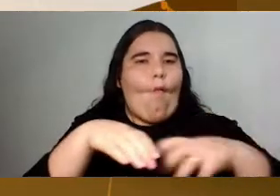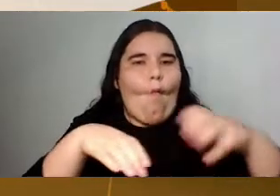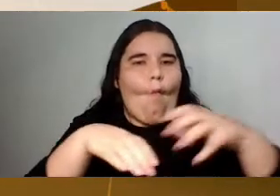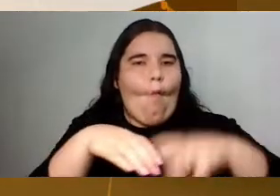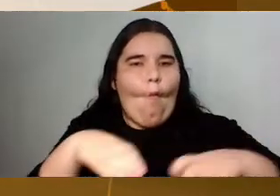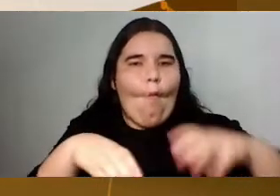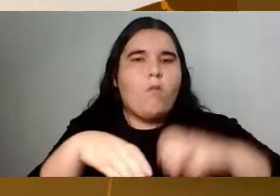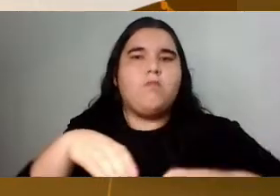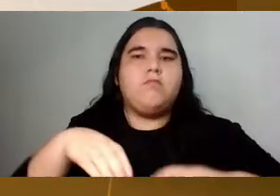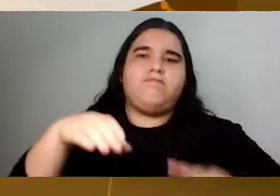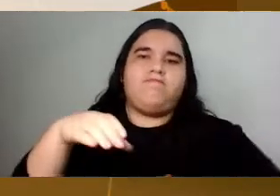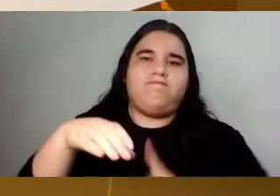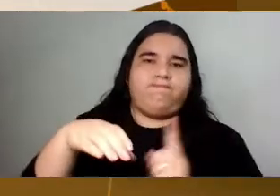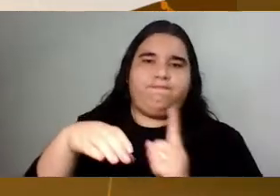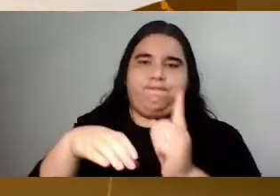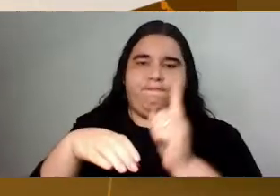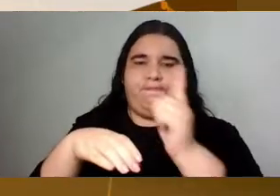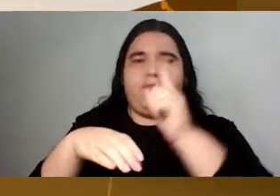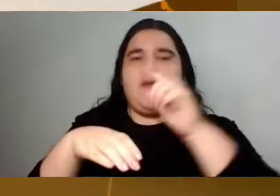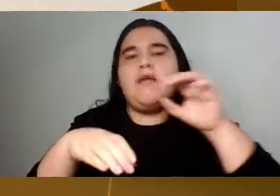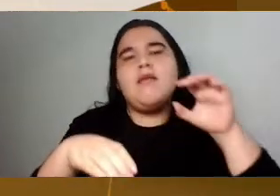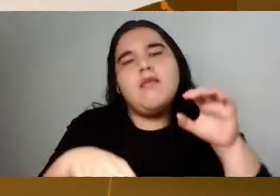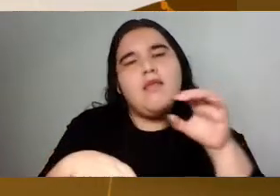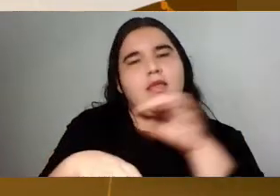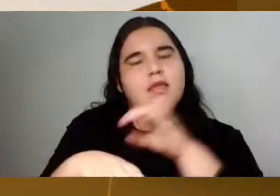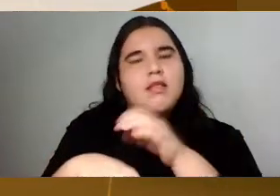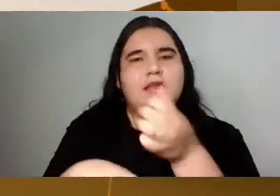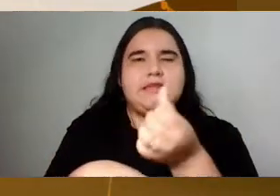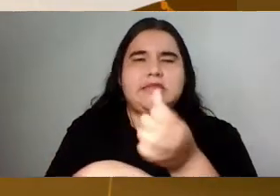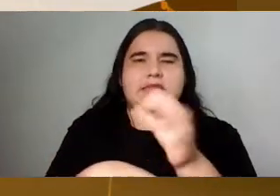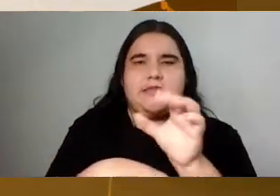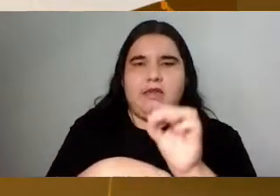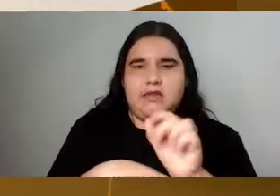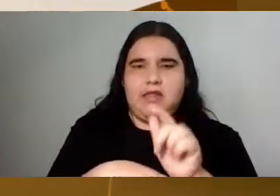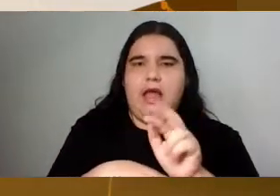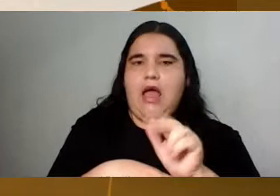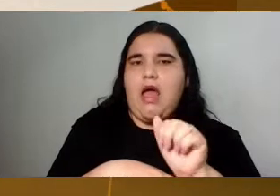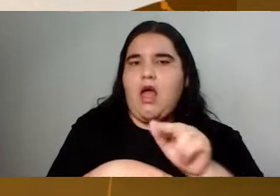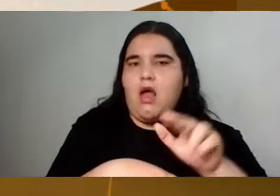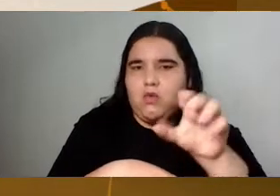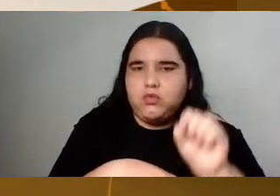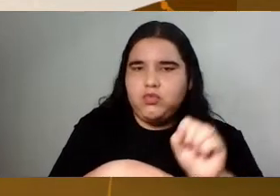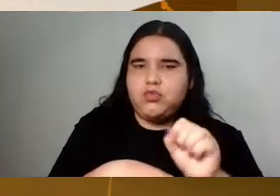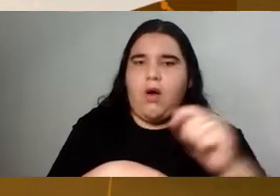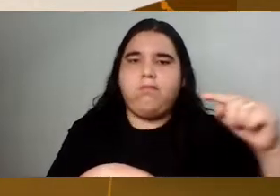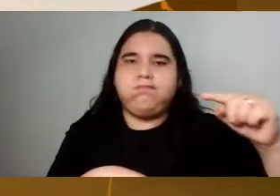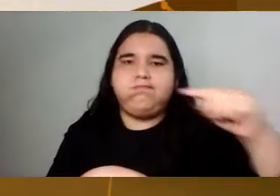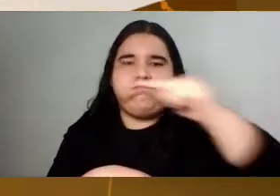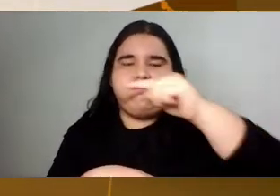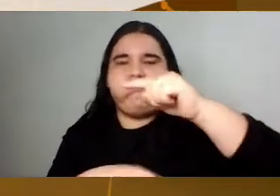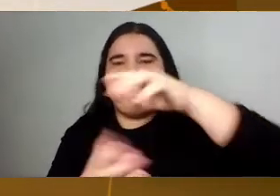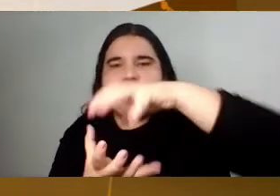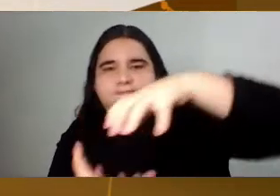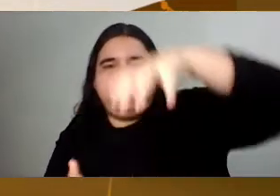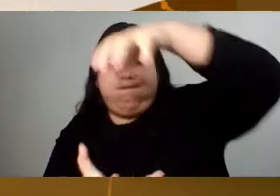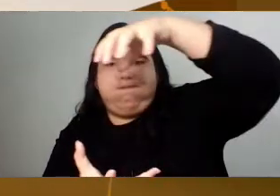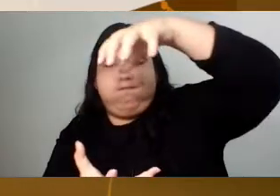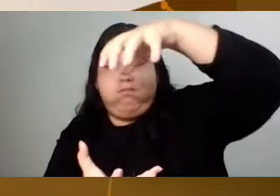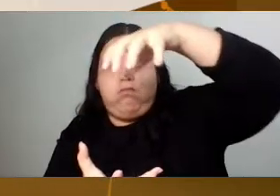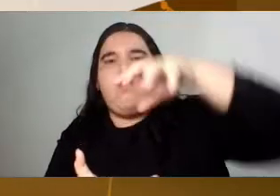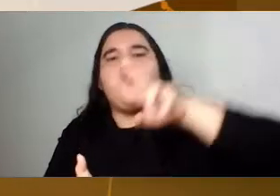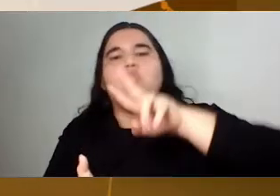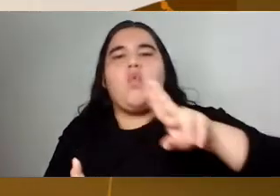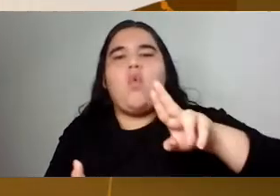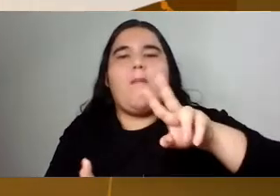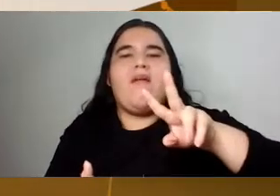uma resistência que aquece o óleo em torno de 60 graus, e esse óleo vai entrar dentro de uma câmara de vácuo,